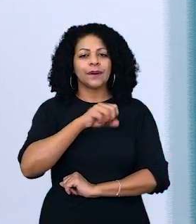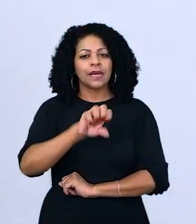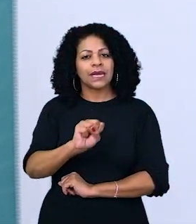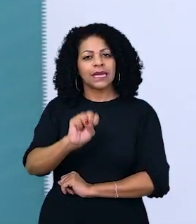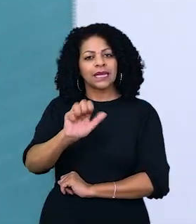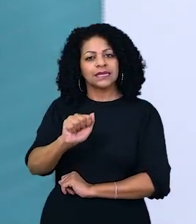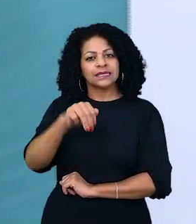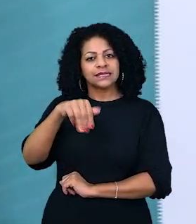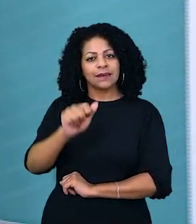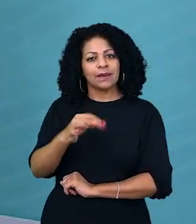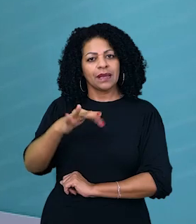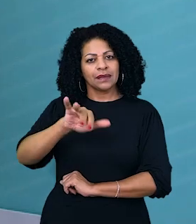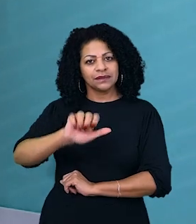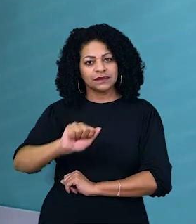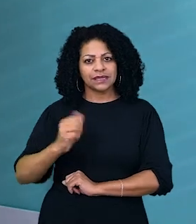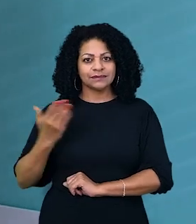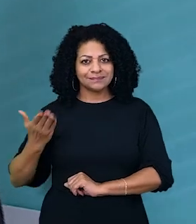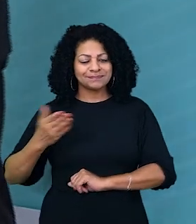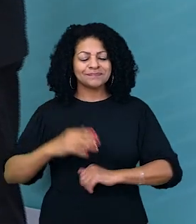Flor. Oi, Samantha.